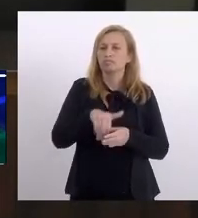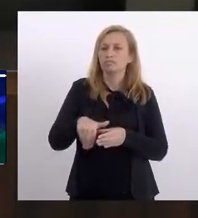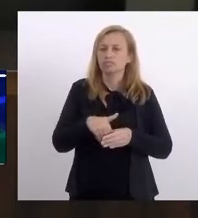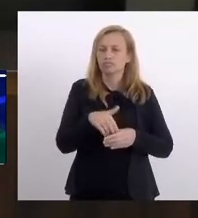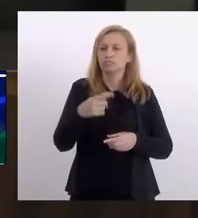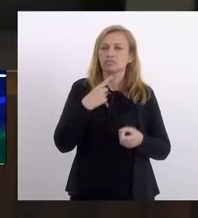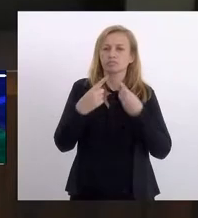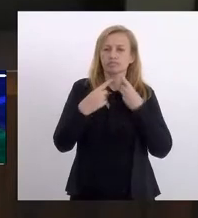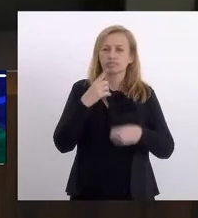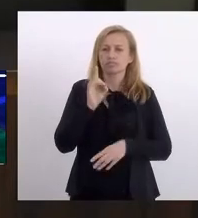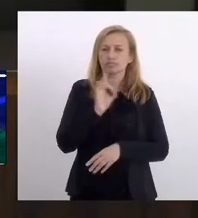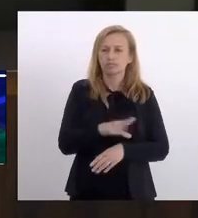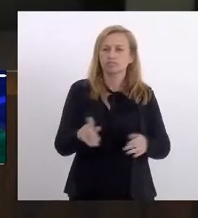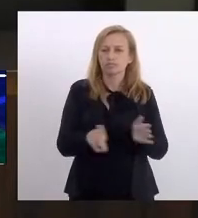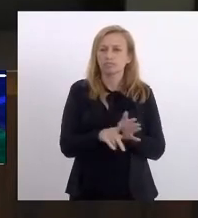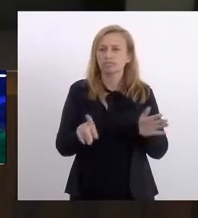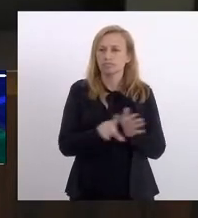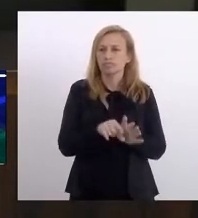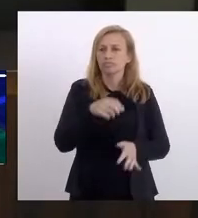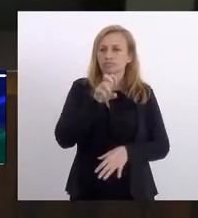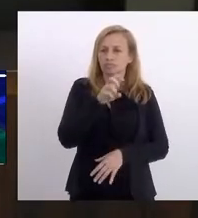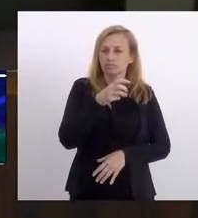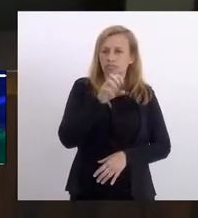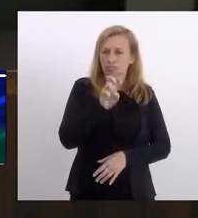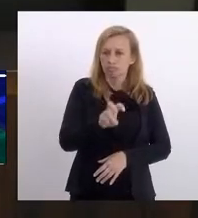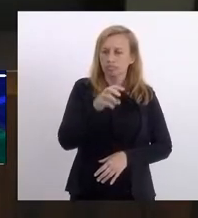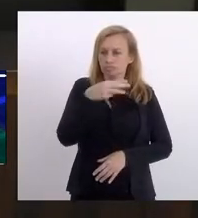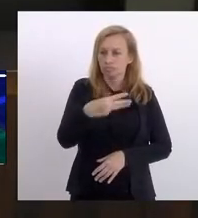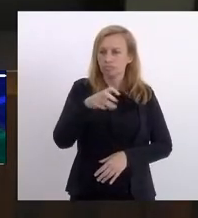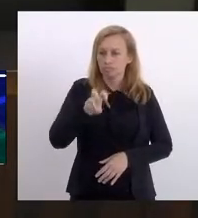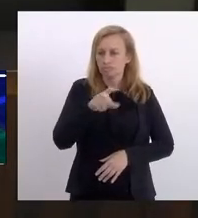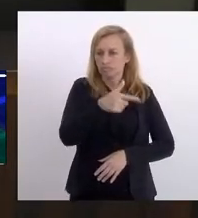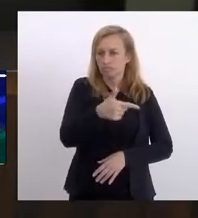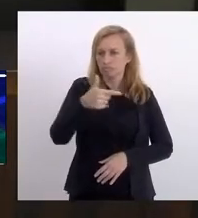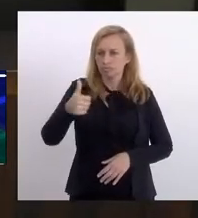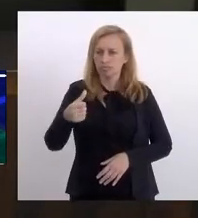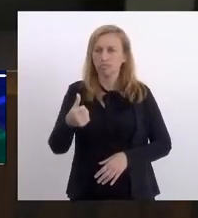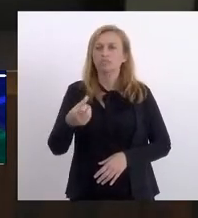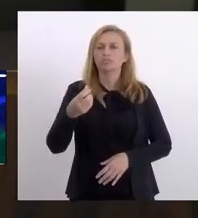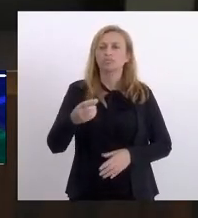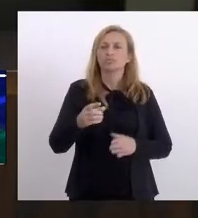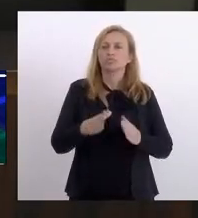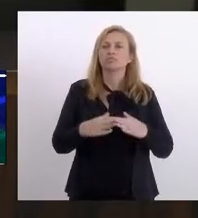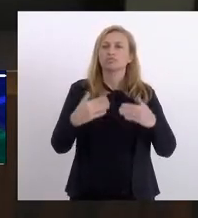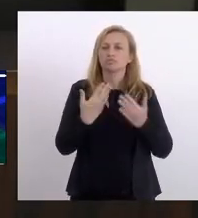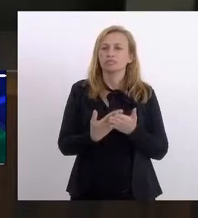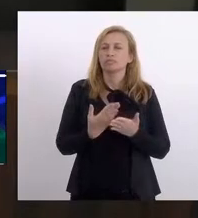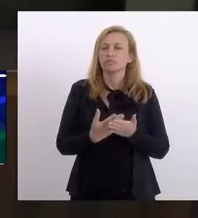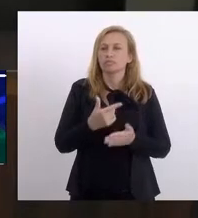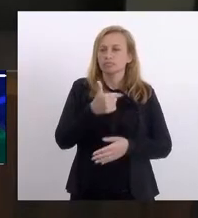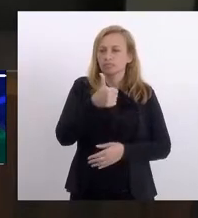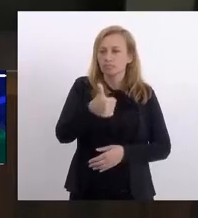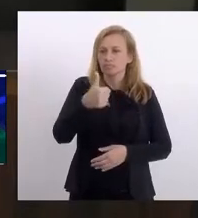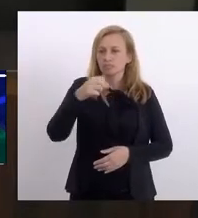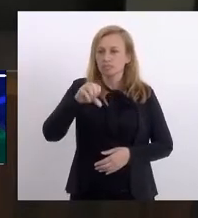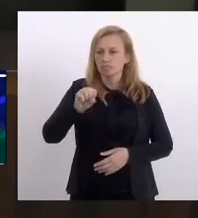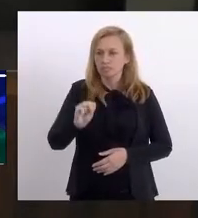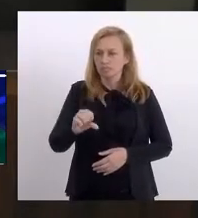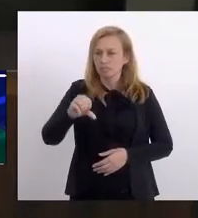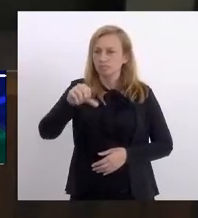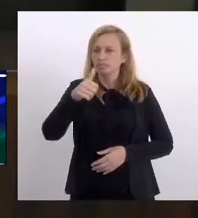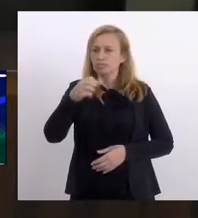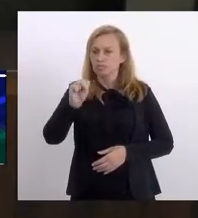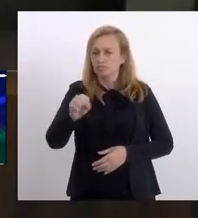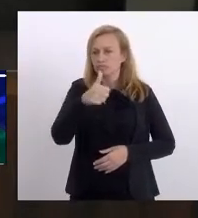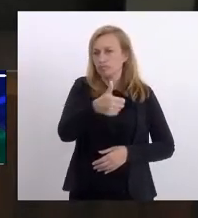em discussão única, projeto de resolução 535 de 21, de autoria da Comissão Parlamentar de Inquérito, resolução 198. De 19, que aprova o relatório